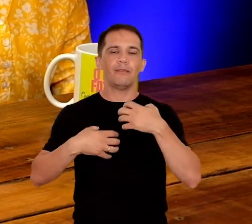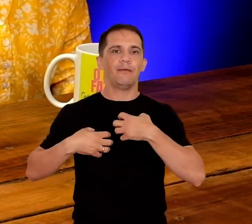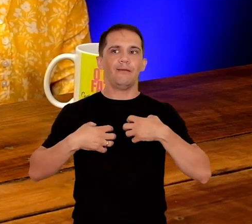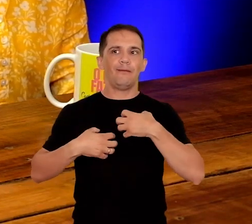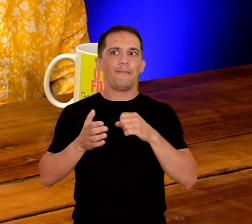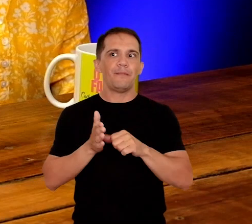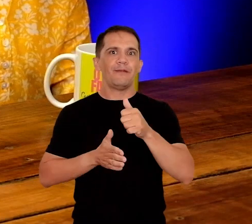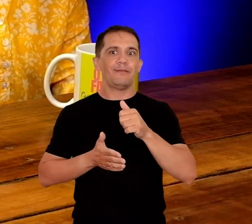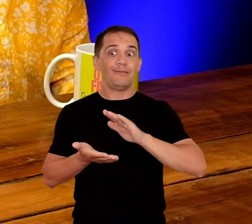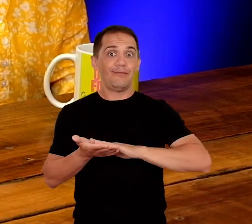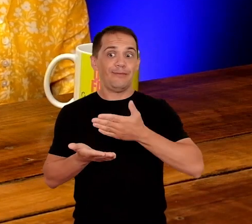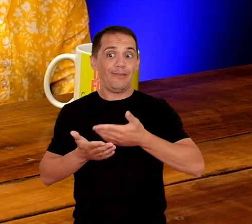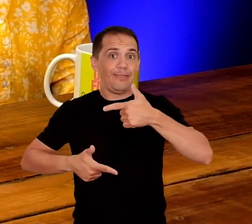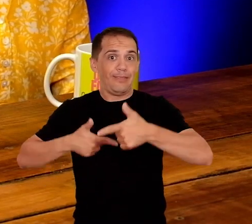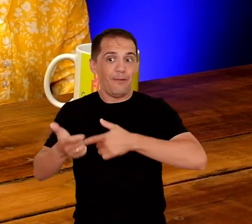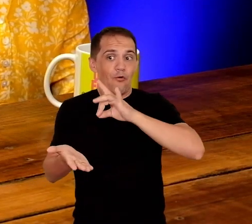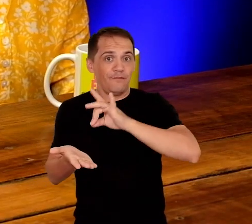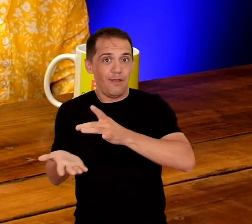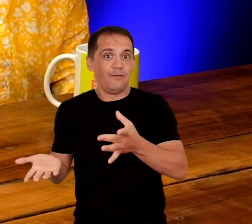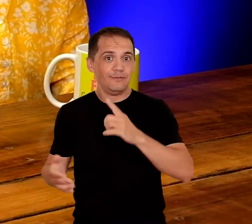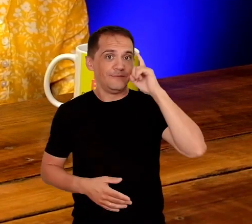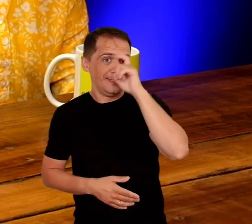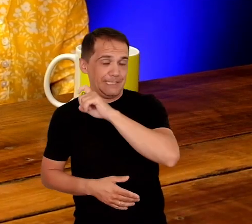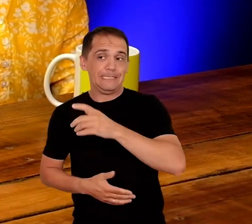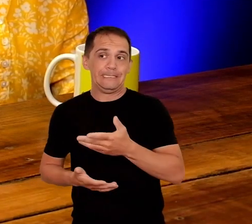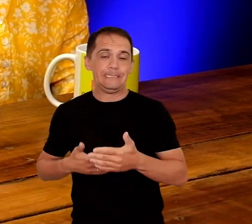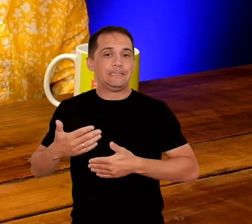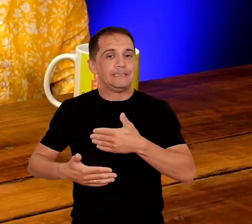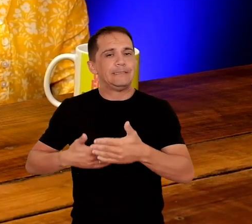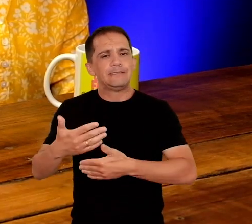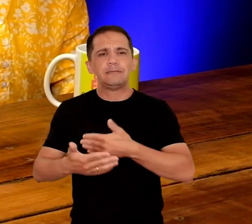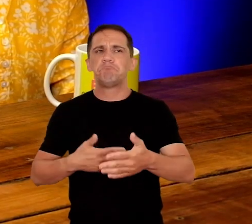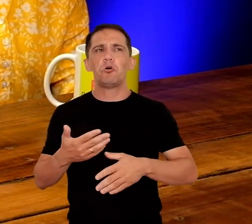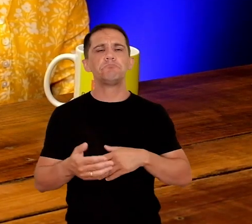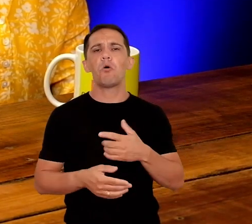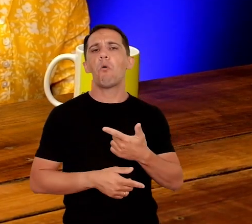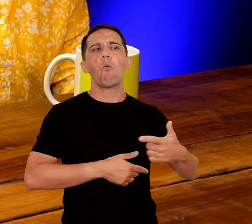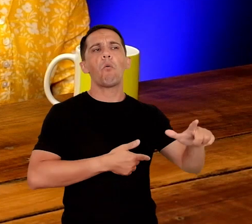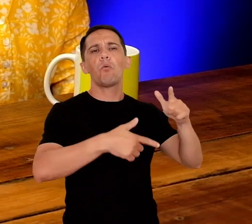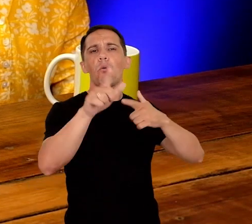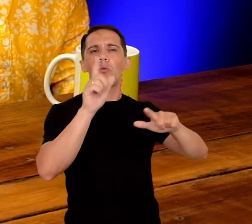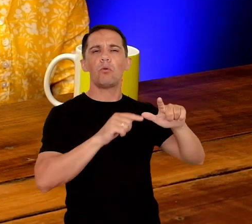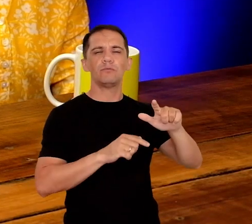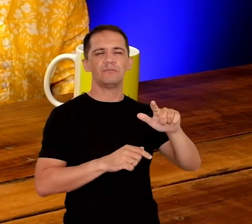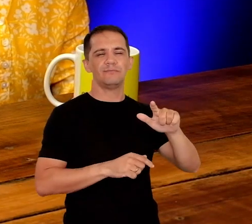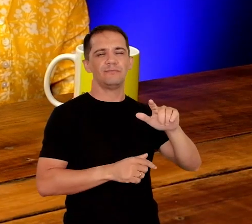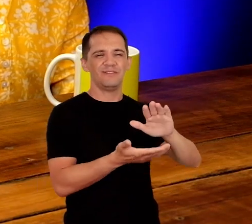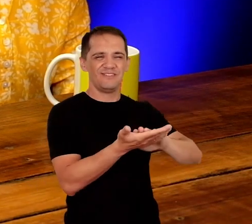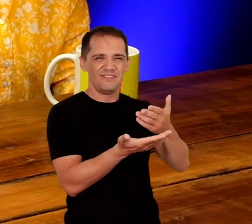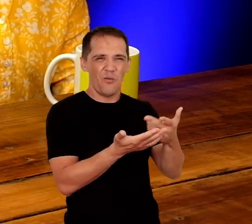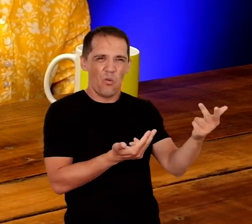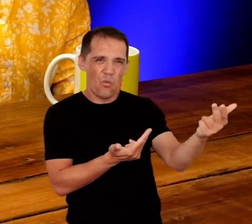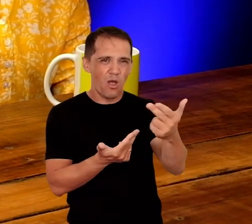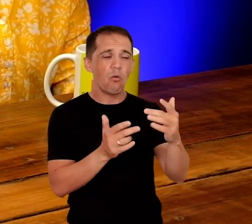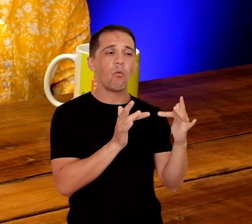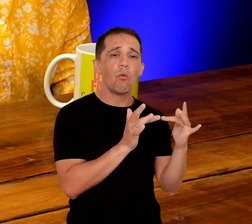muito nervoso, naturalmente. Sim, né? claro. E depois, a vida do intérprete é a rede de